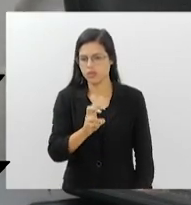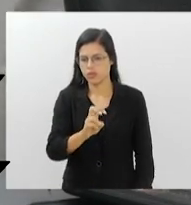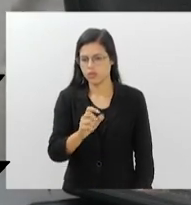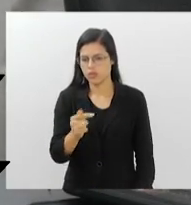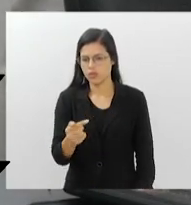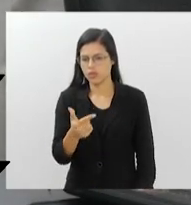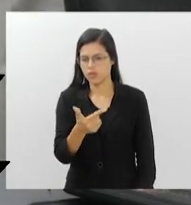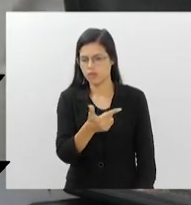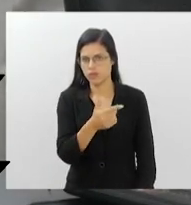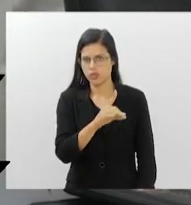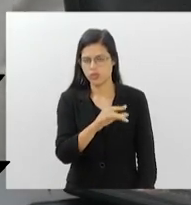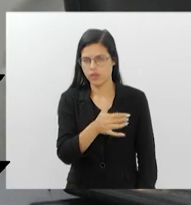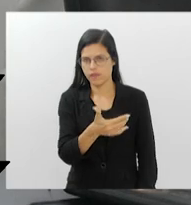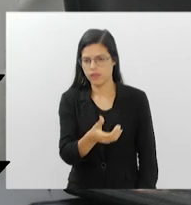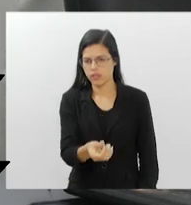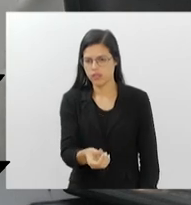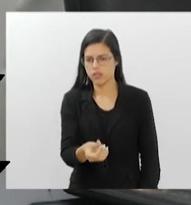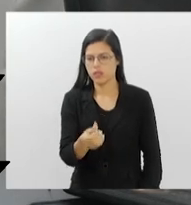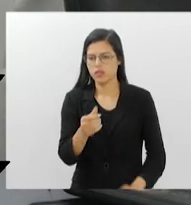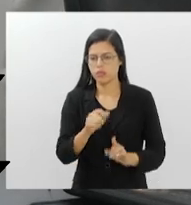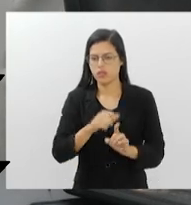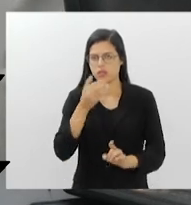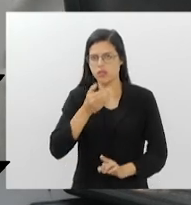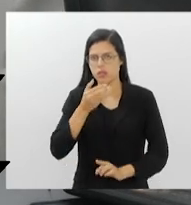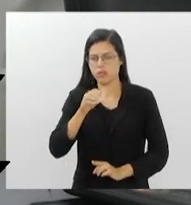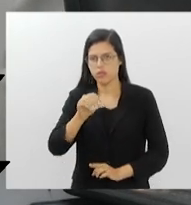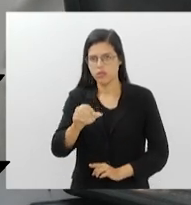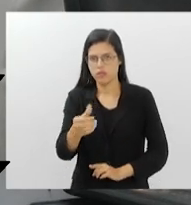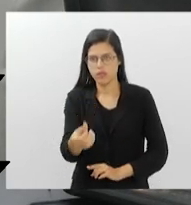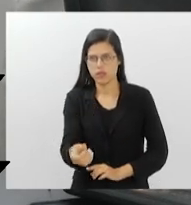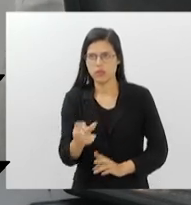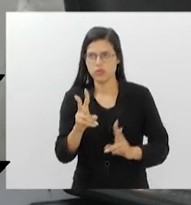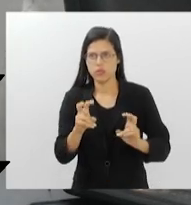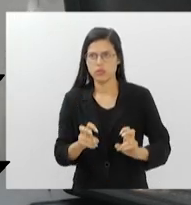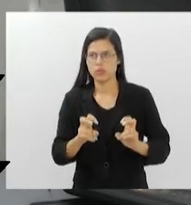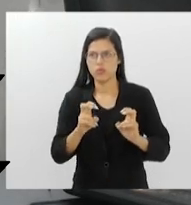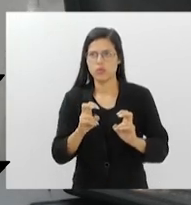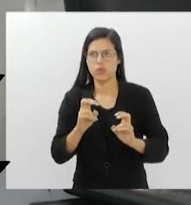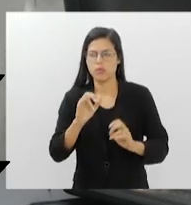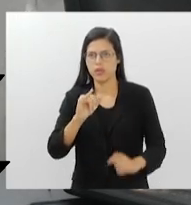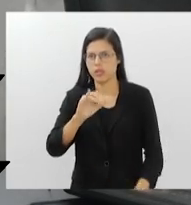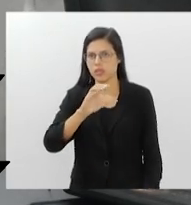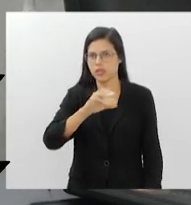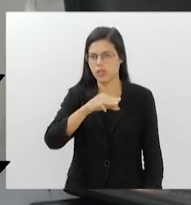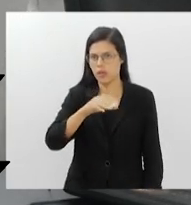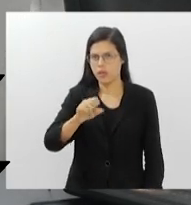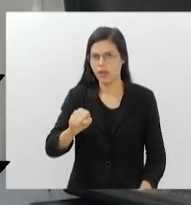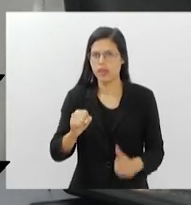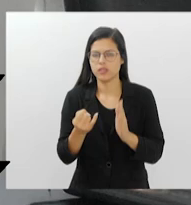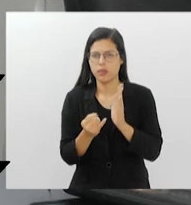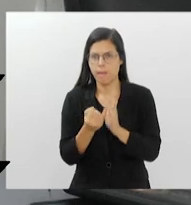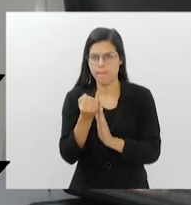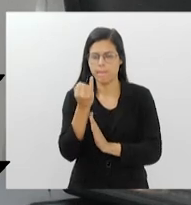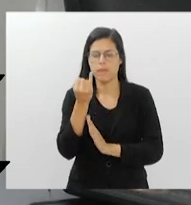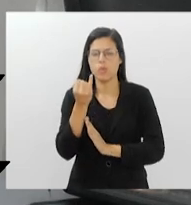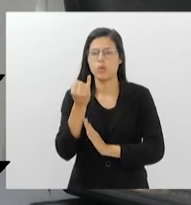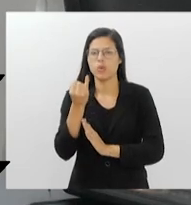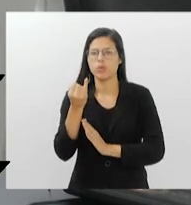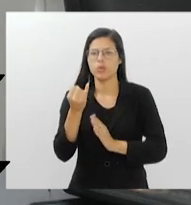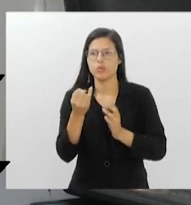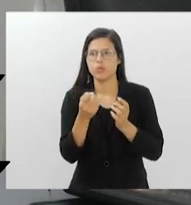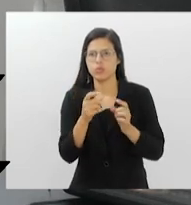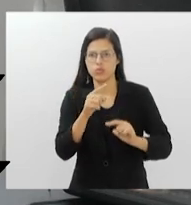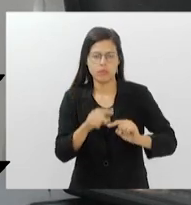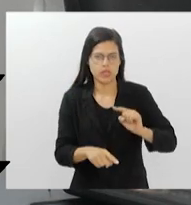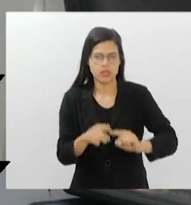de 26 de dezembro de 96 que dispõe sobre o imposto sobre circulação de mercadorias e serviços ICMS no estado do Rio de